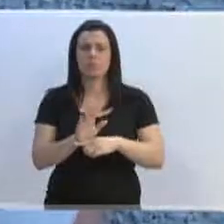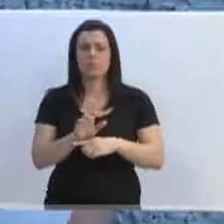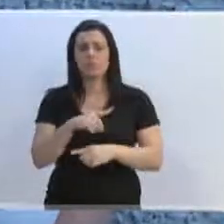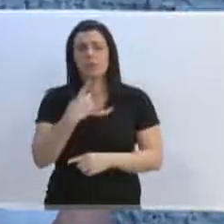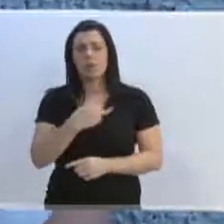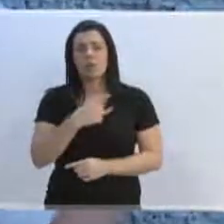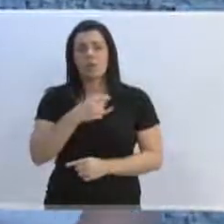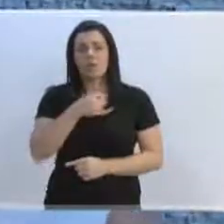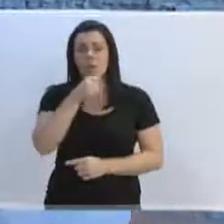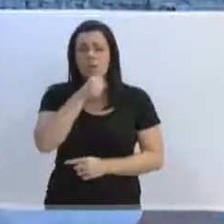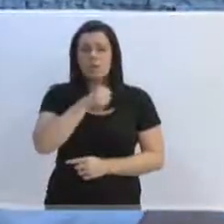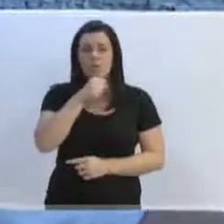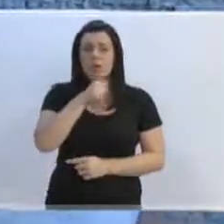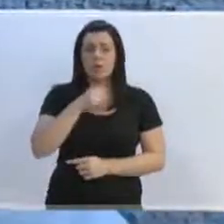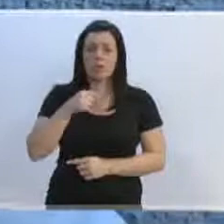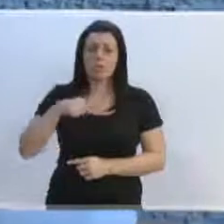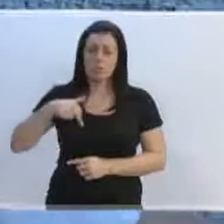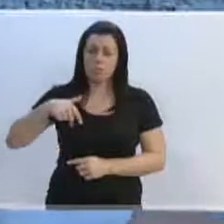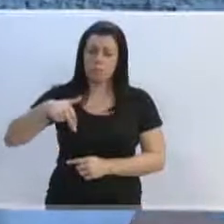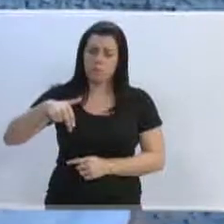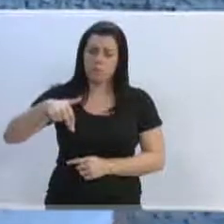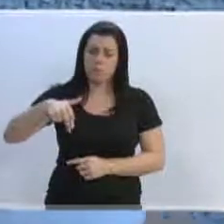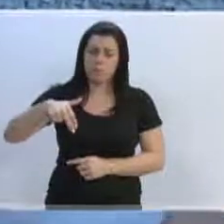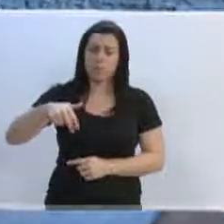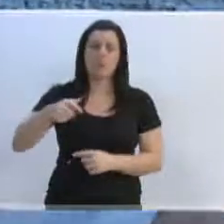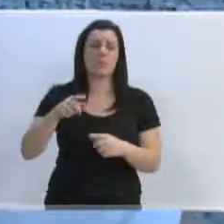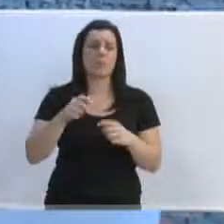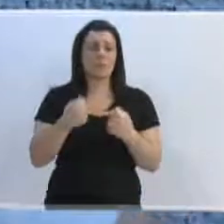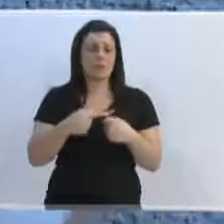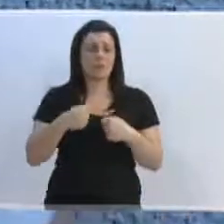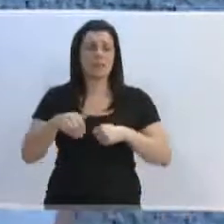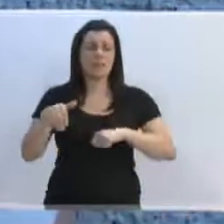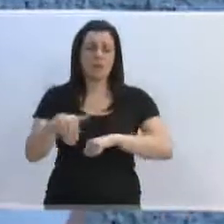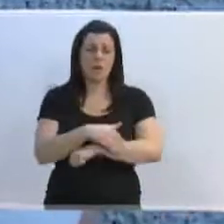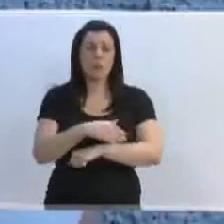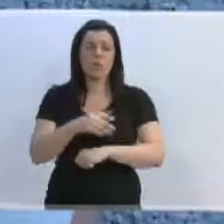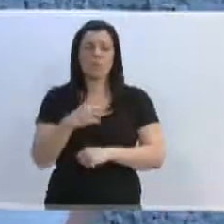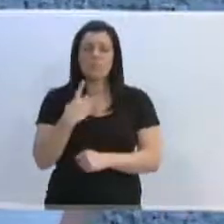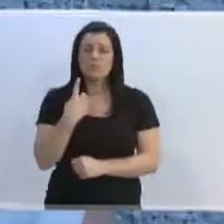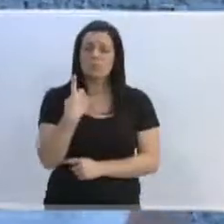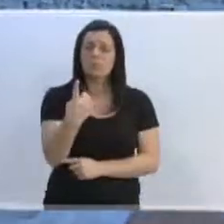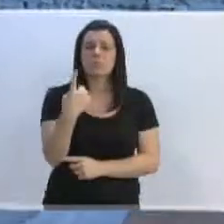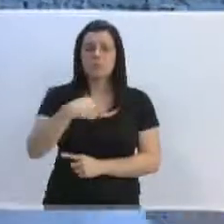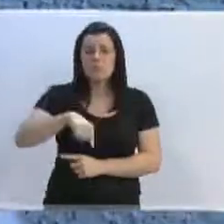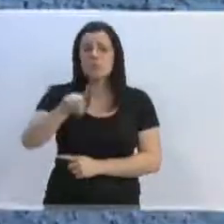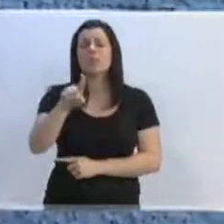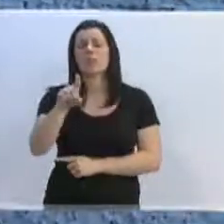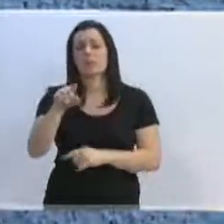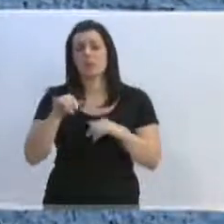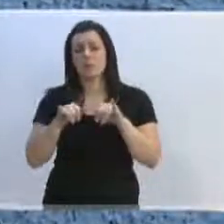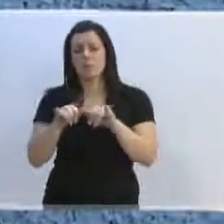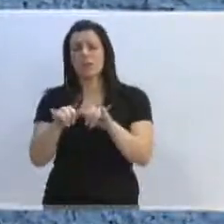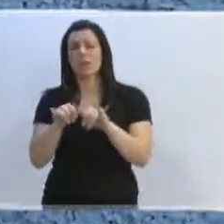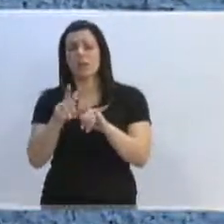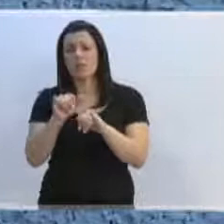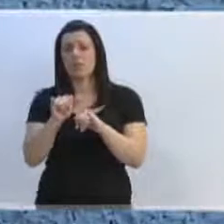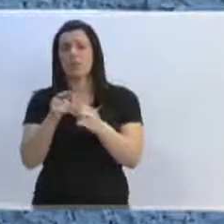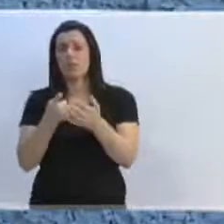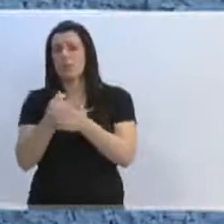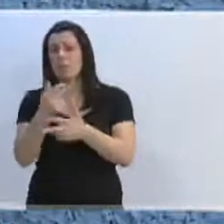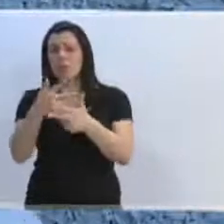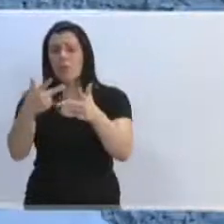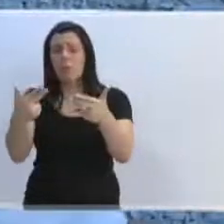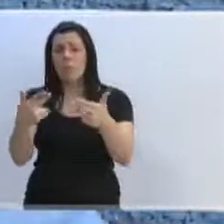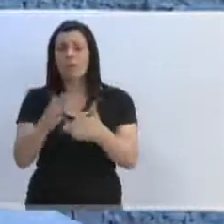velho, não anda sempre a pé, mas precisa das ruas para ir no mercado, coisa que aqui tem mercado perto, a gente vai ali para comprar algumas coisas